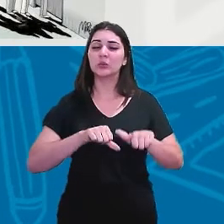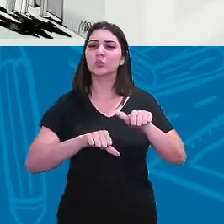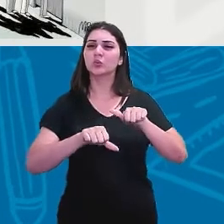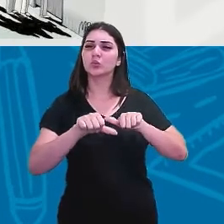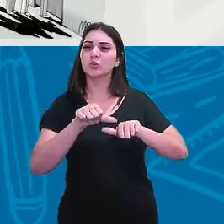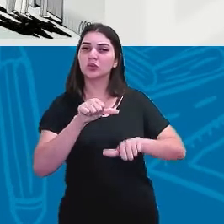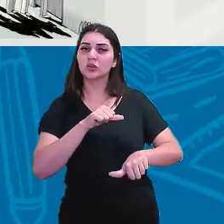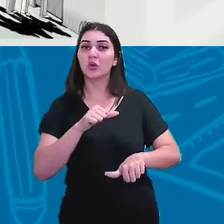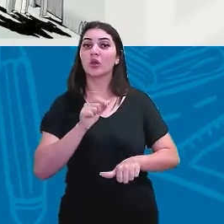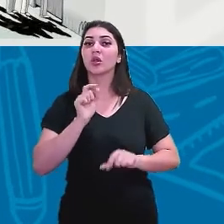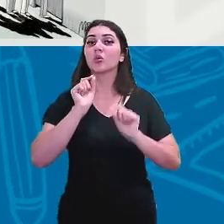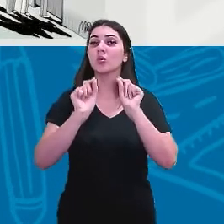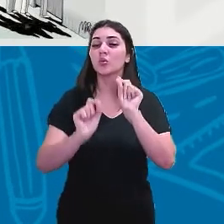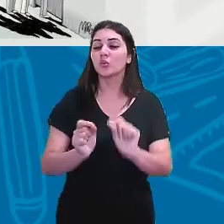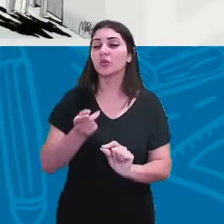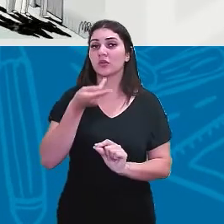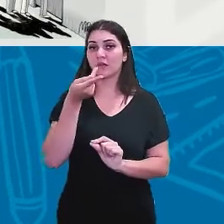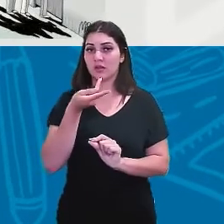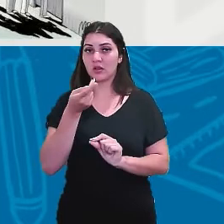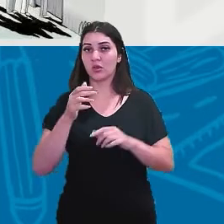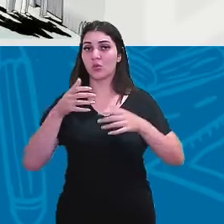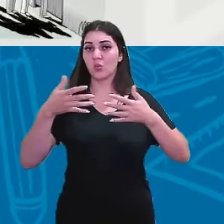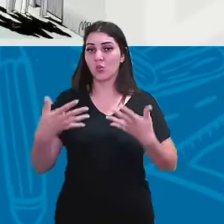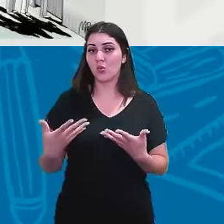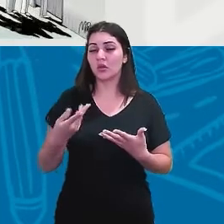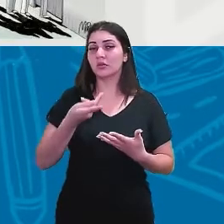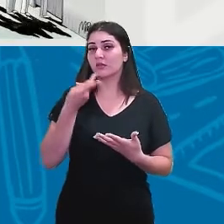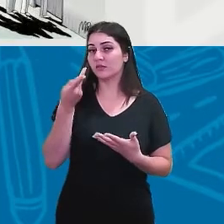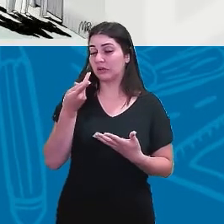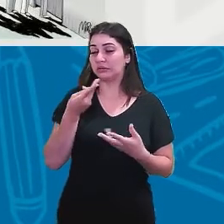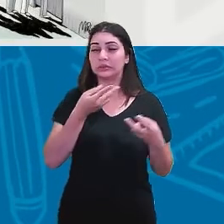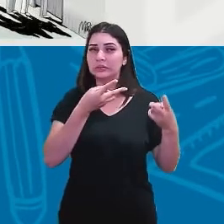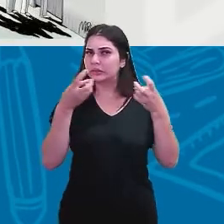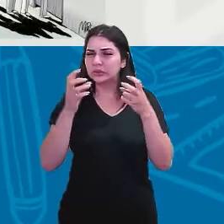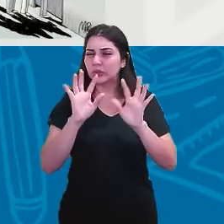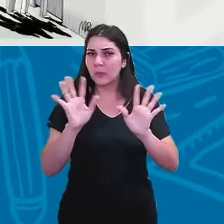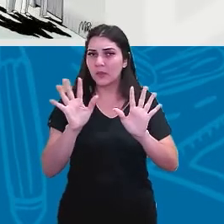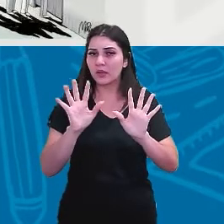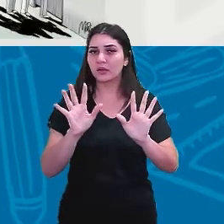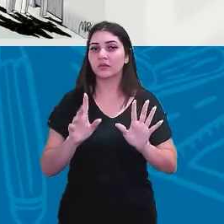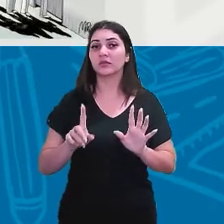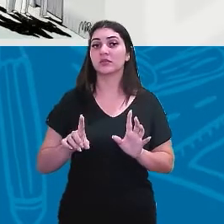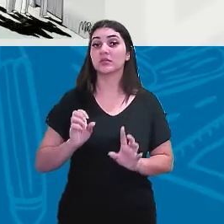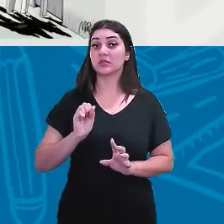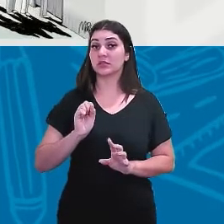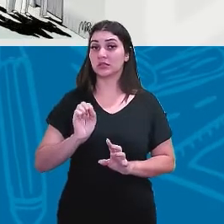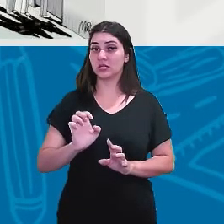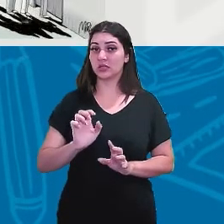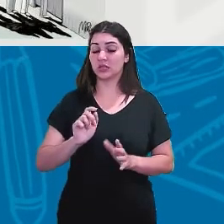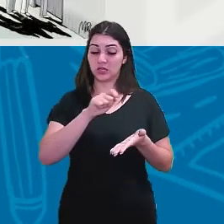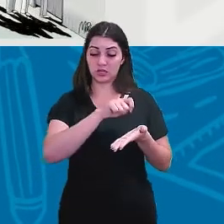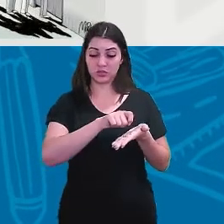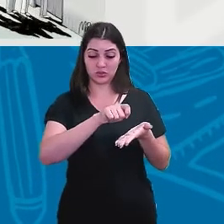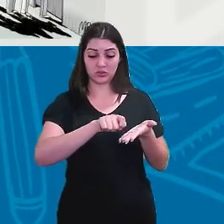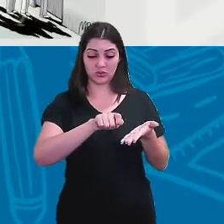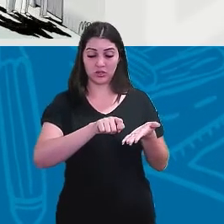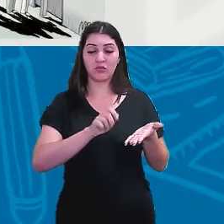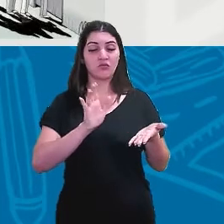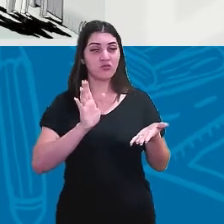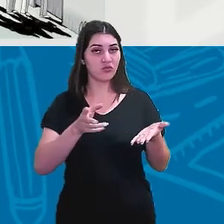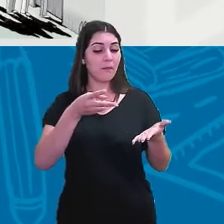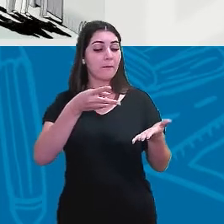estou falando. Então, quando a gente fala, a gente não percebe. Se eu escrevo, aí vocês